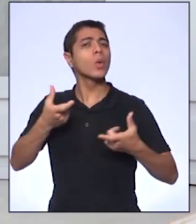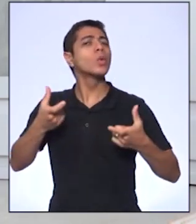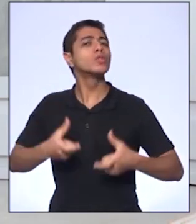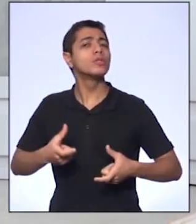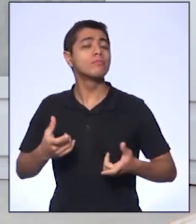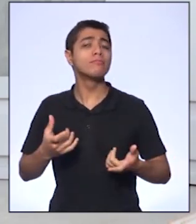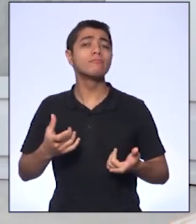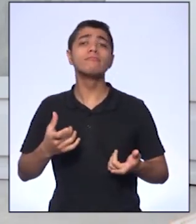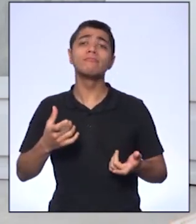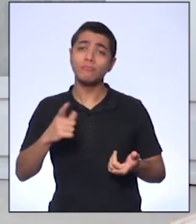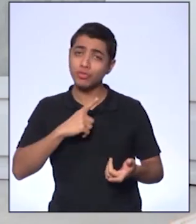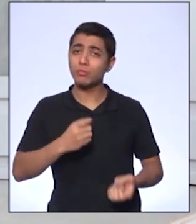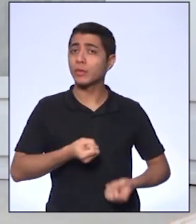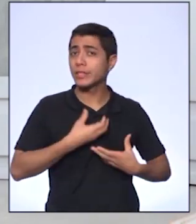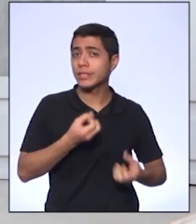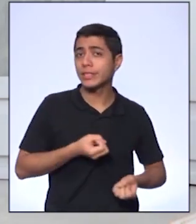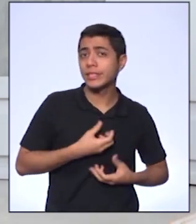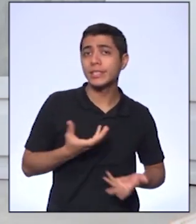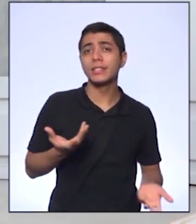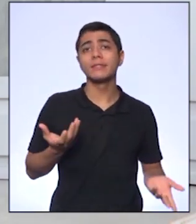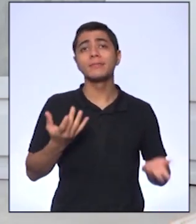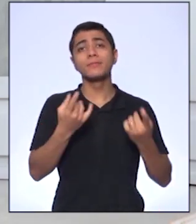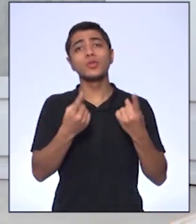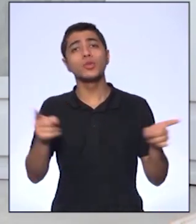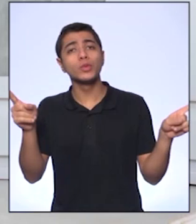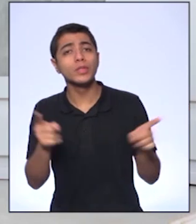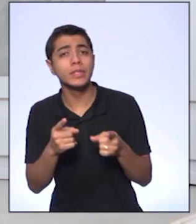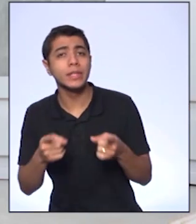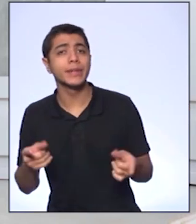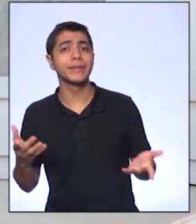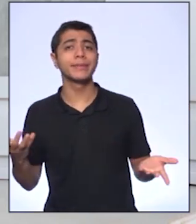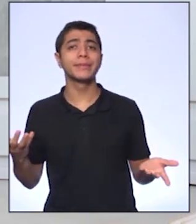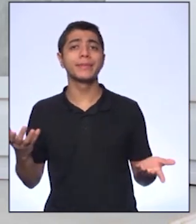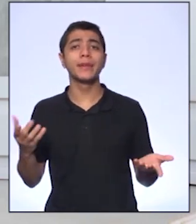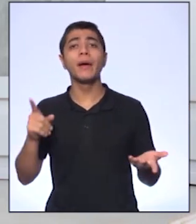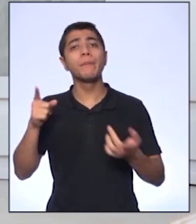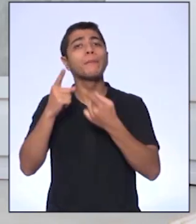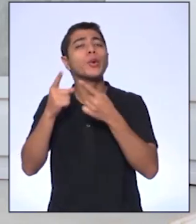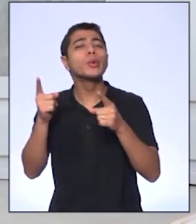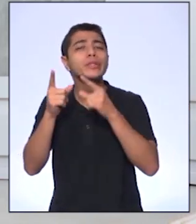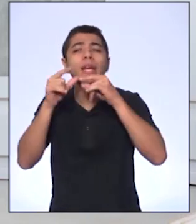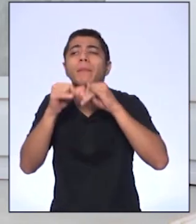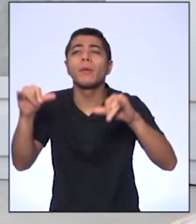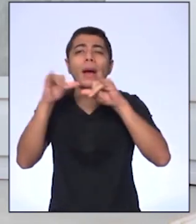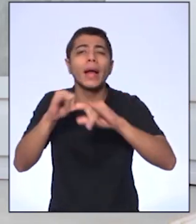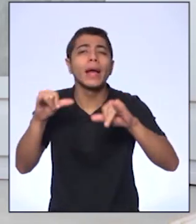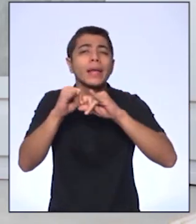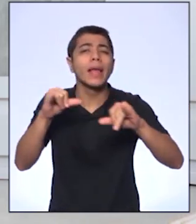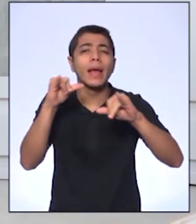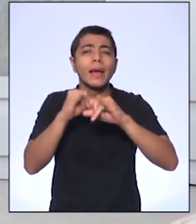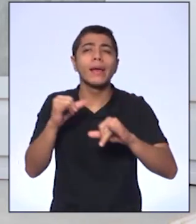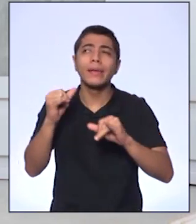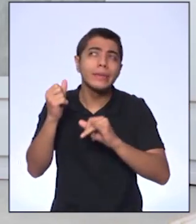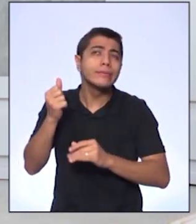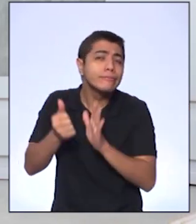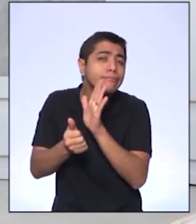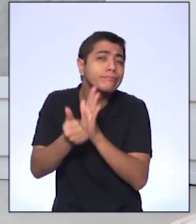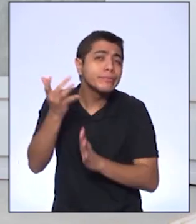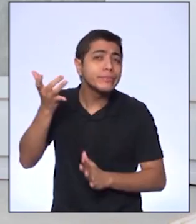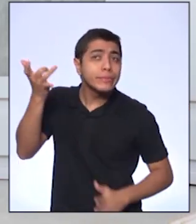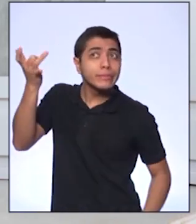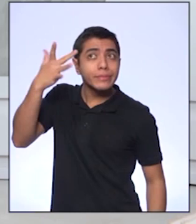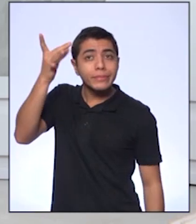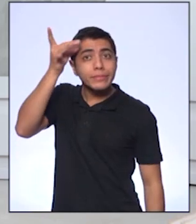aquelas musiquinhas das propagandas que não saem da nossa cabeça. Beleza? Então é importante pensar assim, ó, a gente